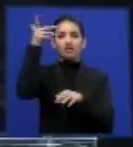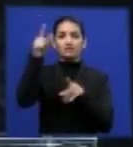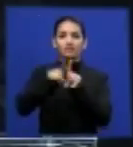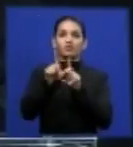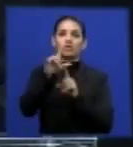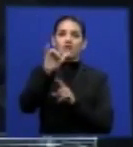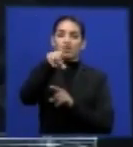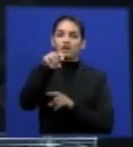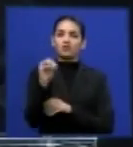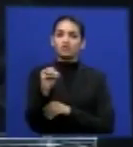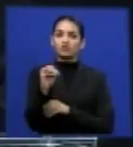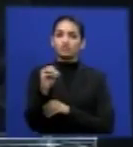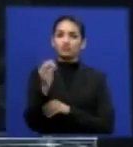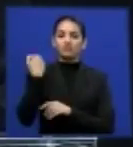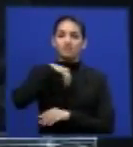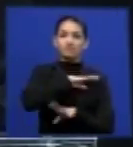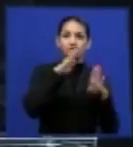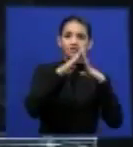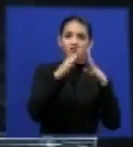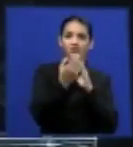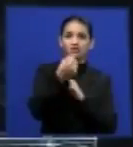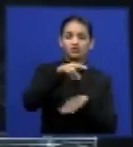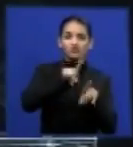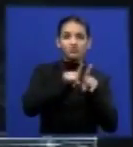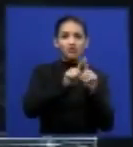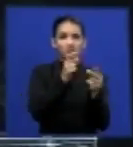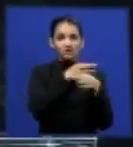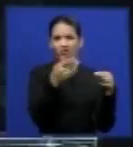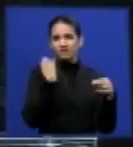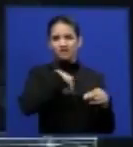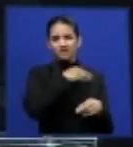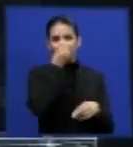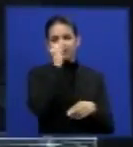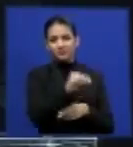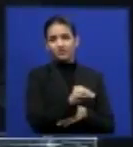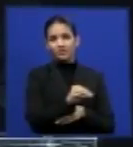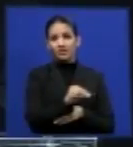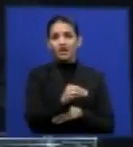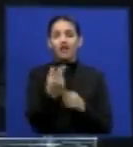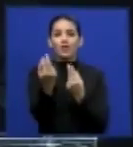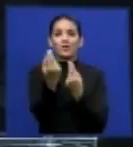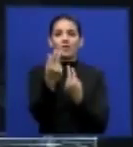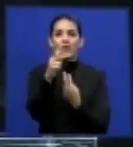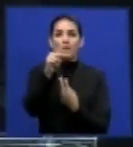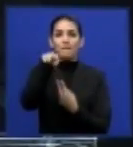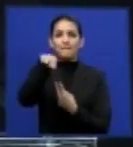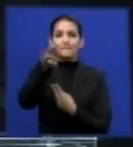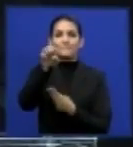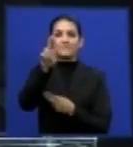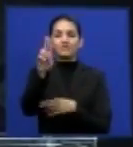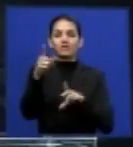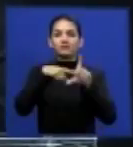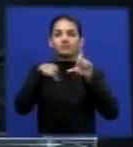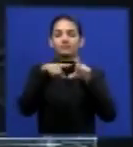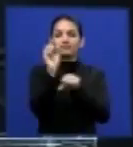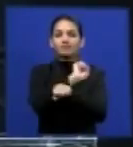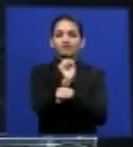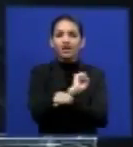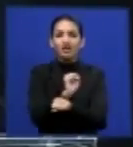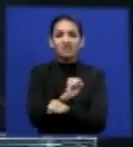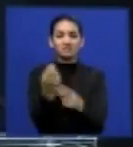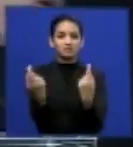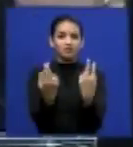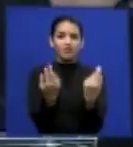lixo das nossas casas ou para um bem que possuímos. O pneu acontece exatamente a mesma coisa, mas com algumas particularidades.